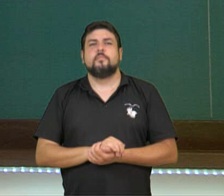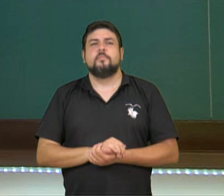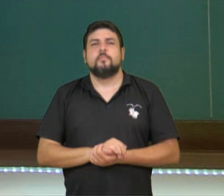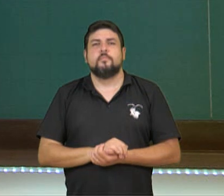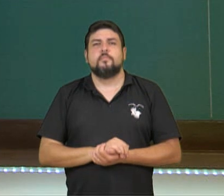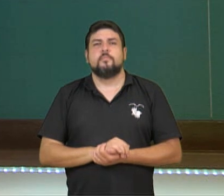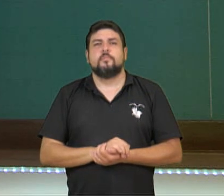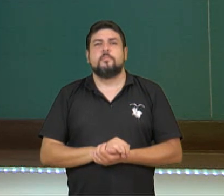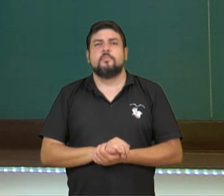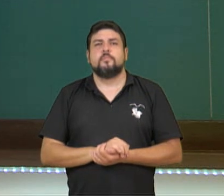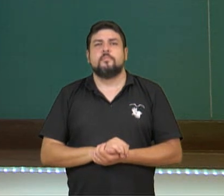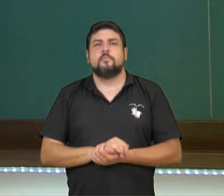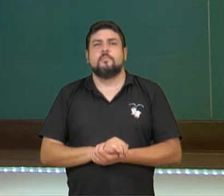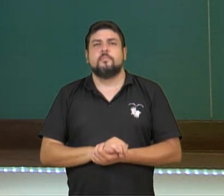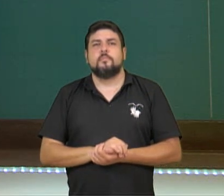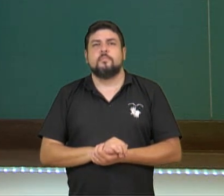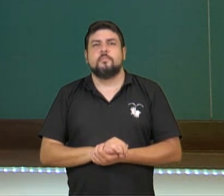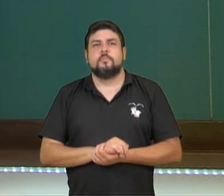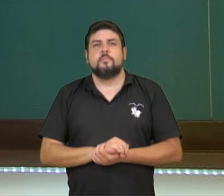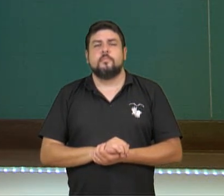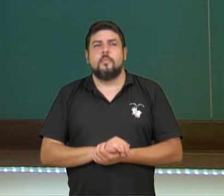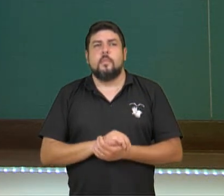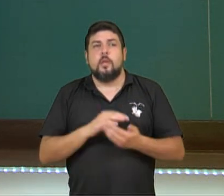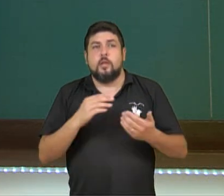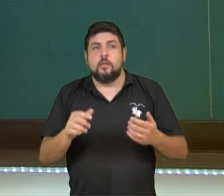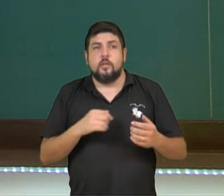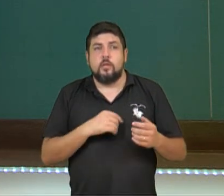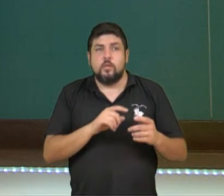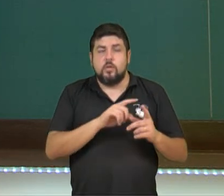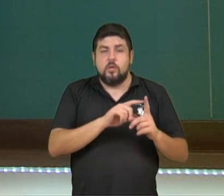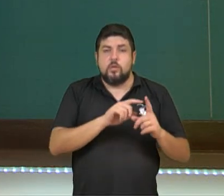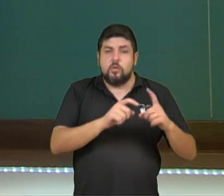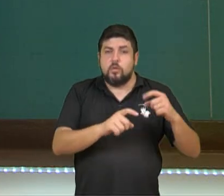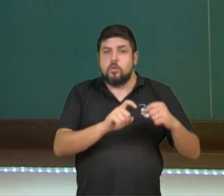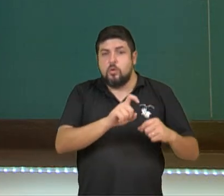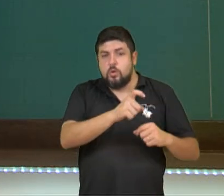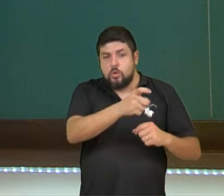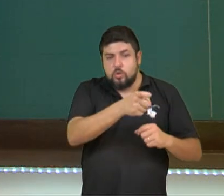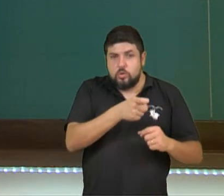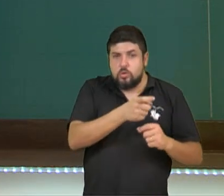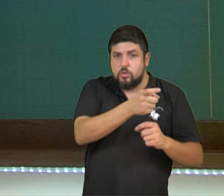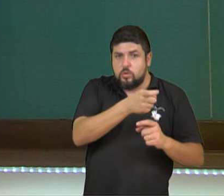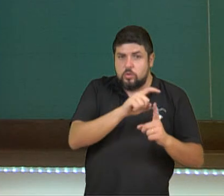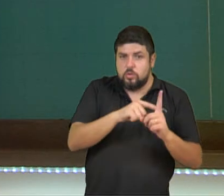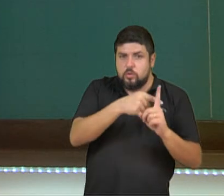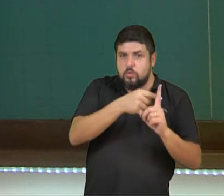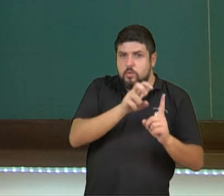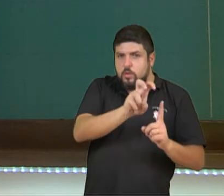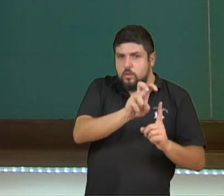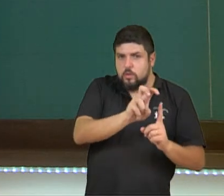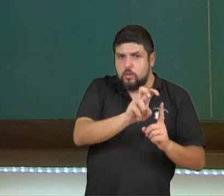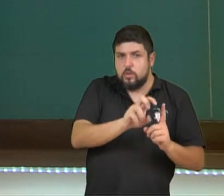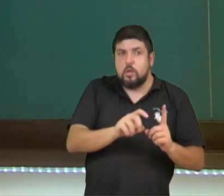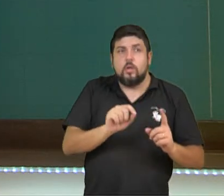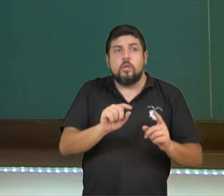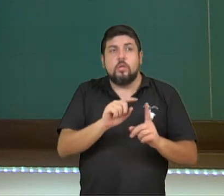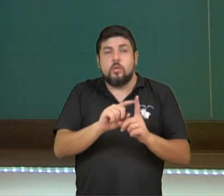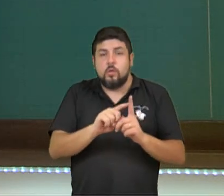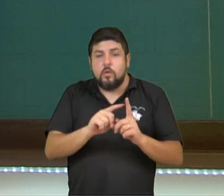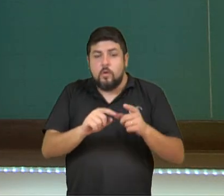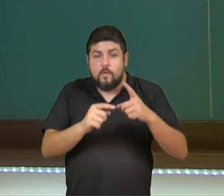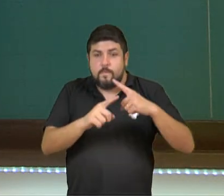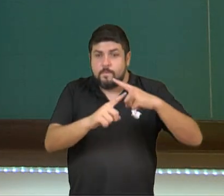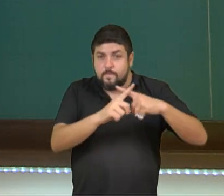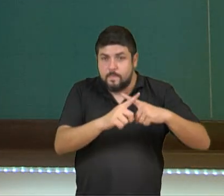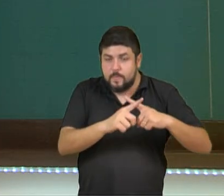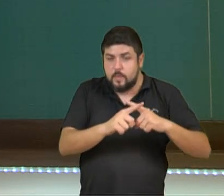como que a gente desenvolve isso? X mais 5 vezes x mais 5 é x mais 5 ao quadrado. Então, desenvolvendo ambos os lados, como